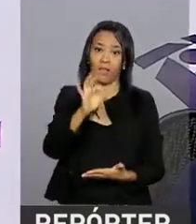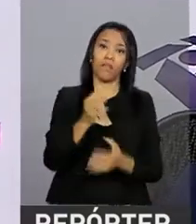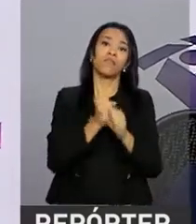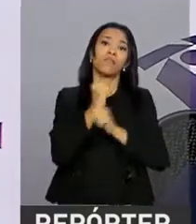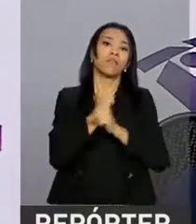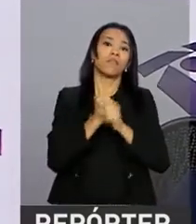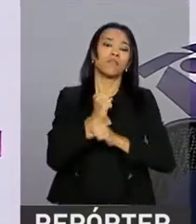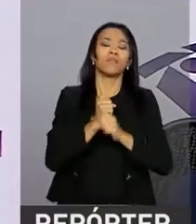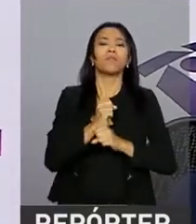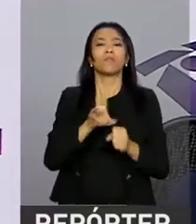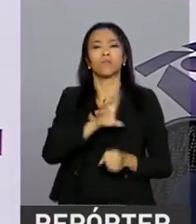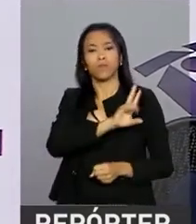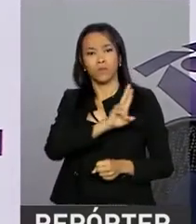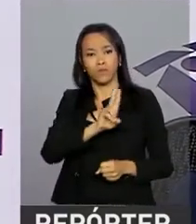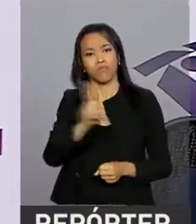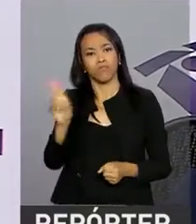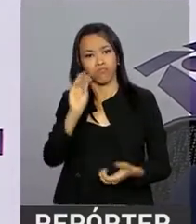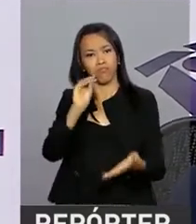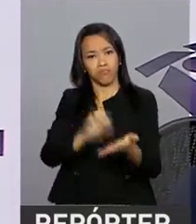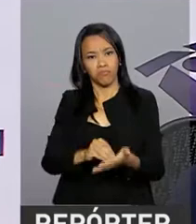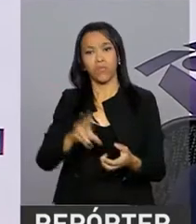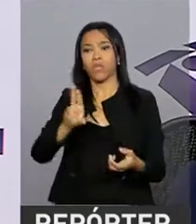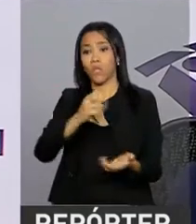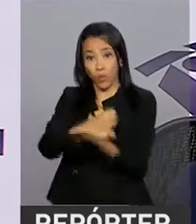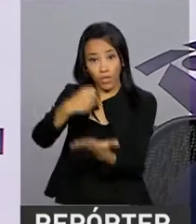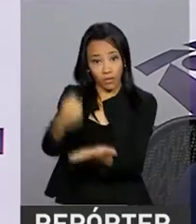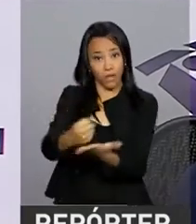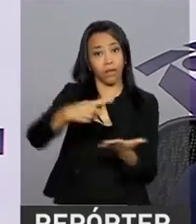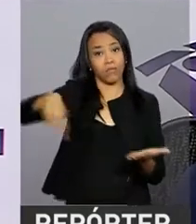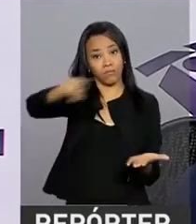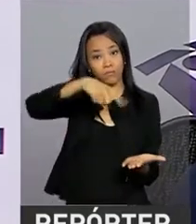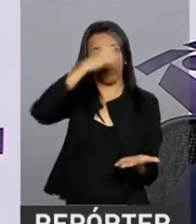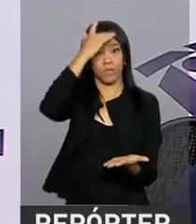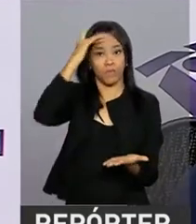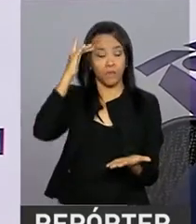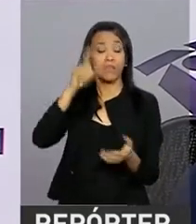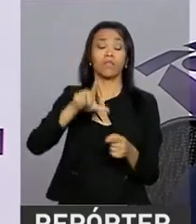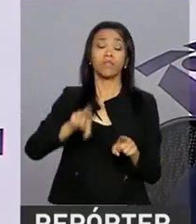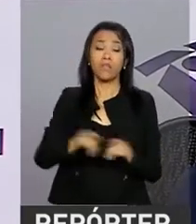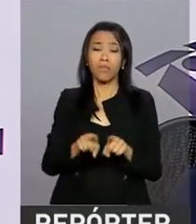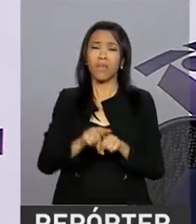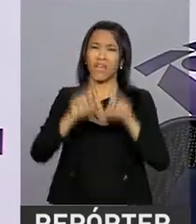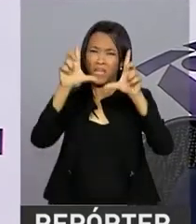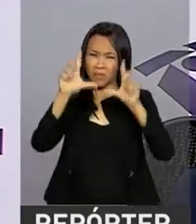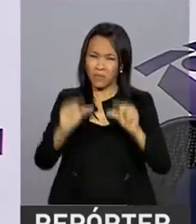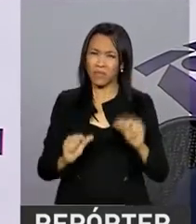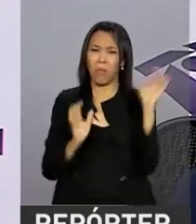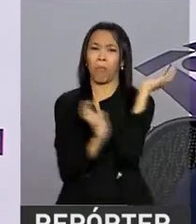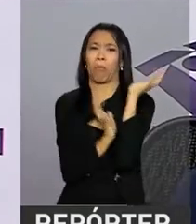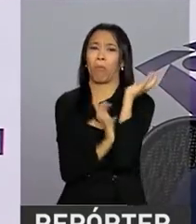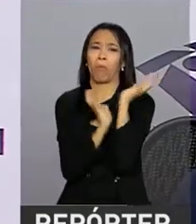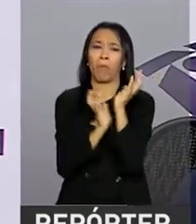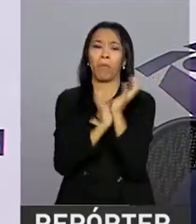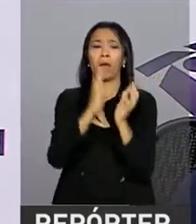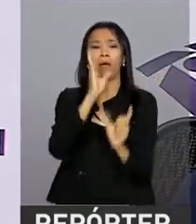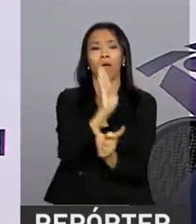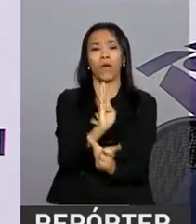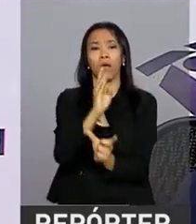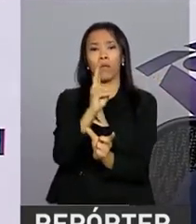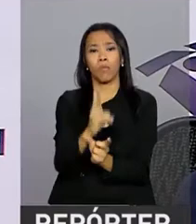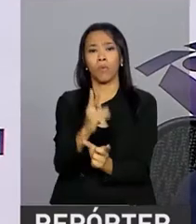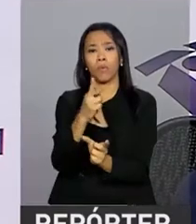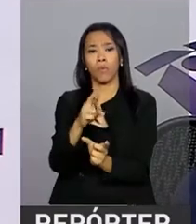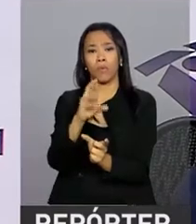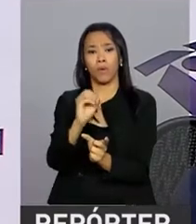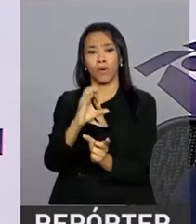registrar os seus empregados também e também tem a redução a burocracia simplificação das obrigações tributárias por que as